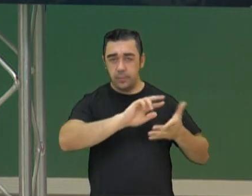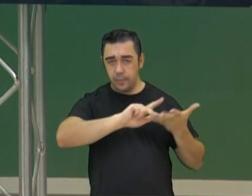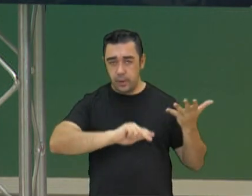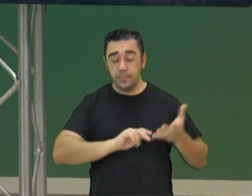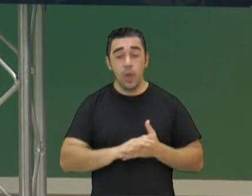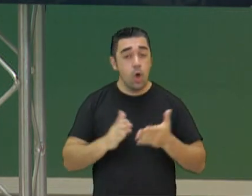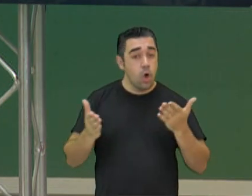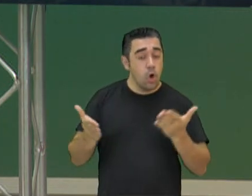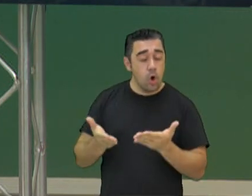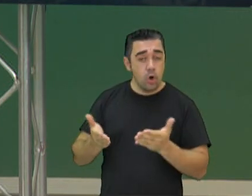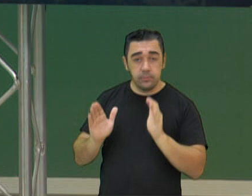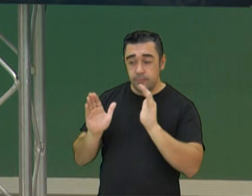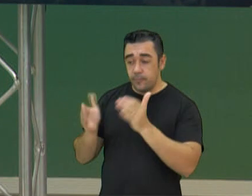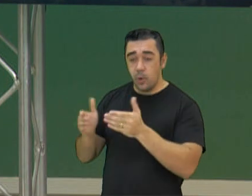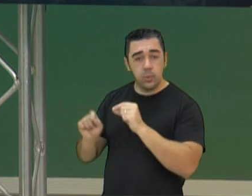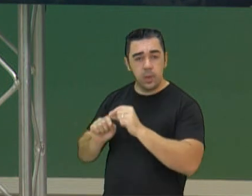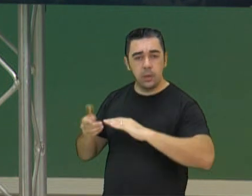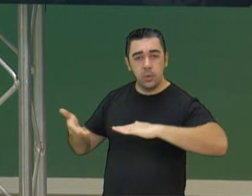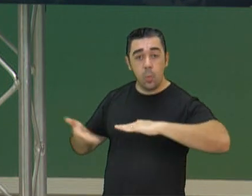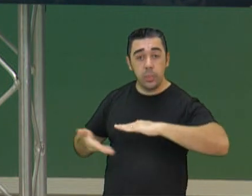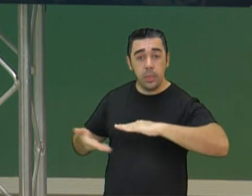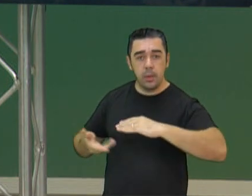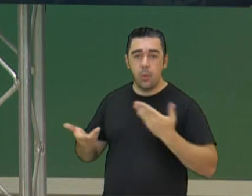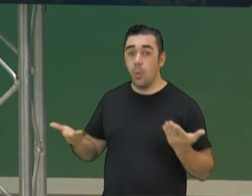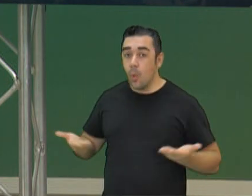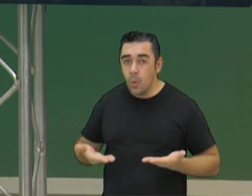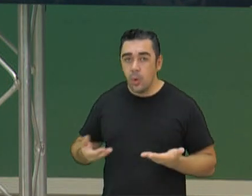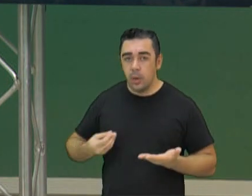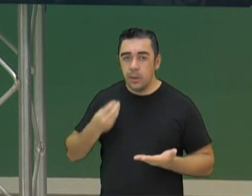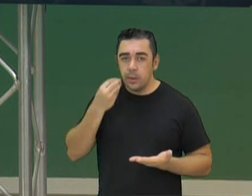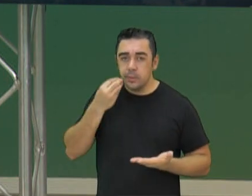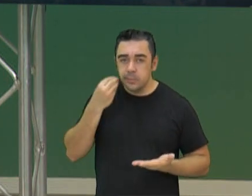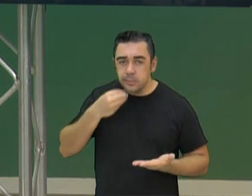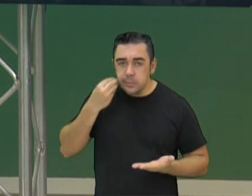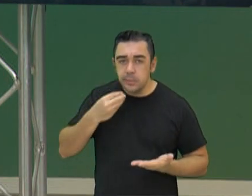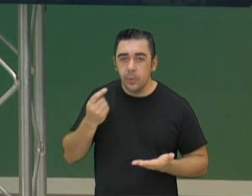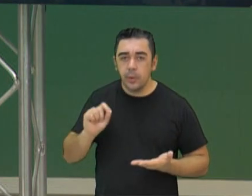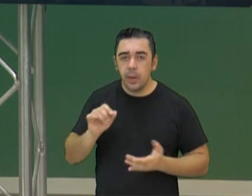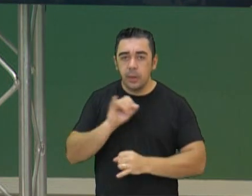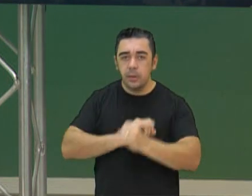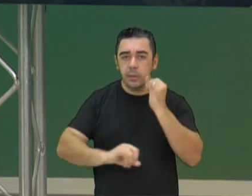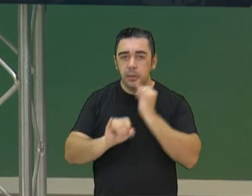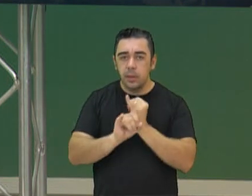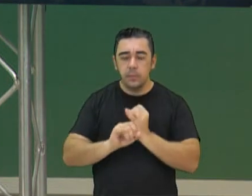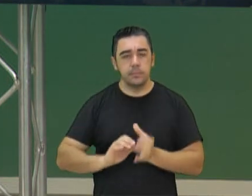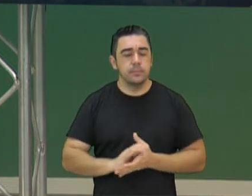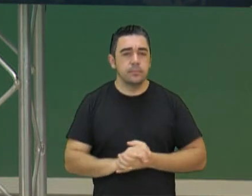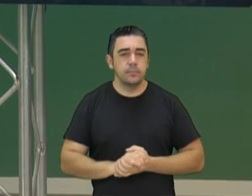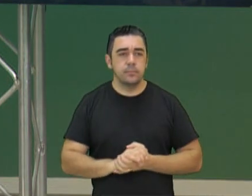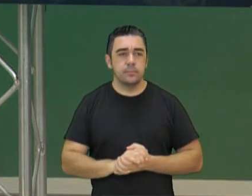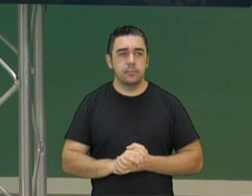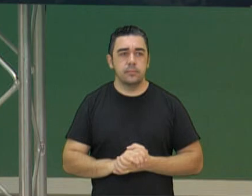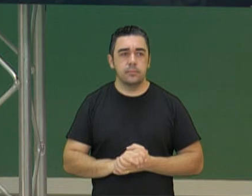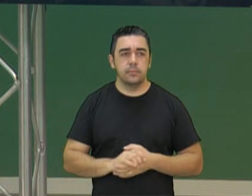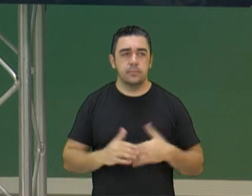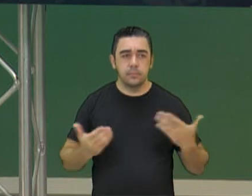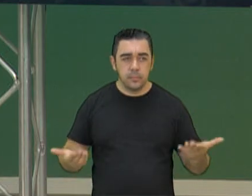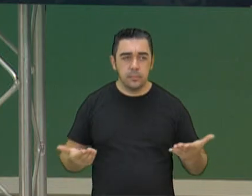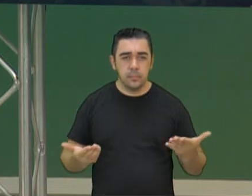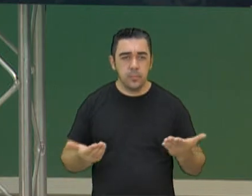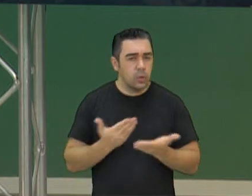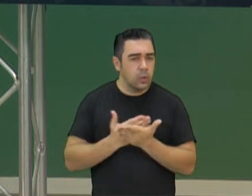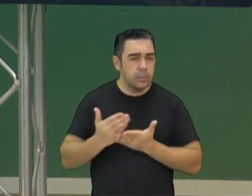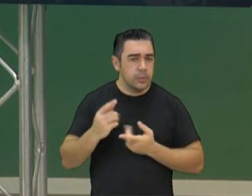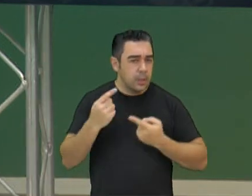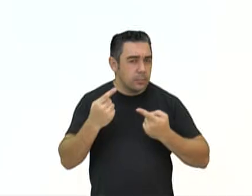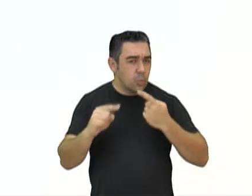hoje a gente vai falar do meio mais atual, né? Que é a internet. E aí, vamos começar